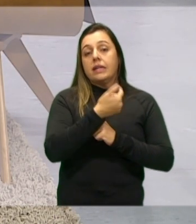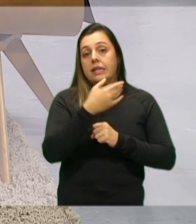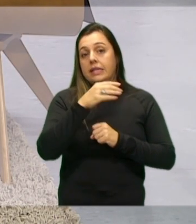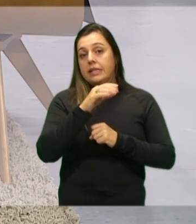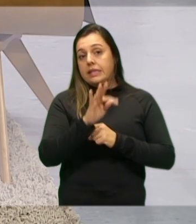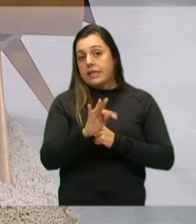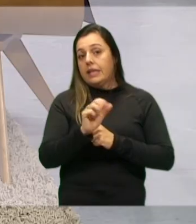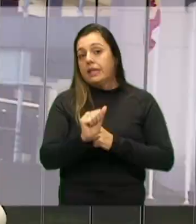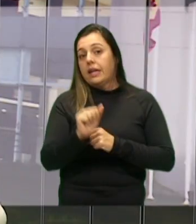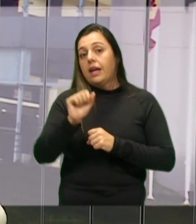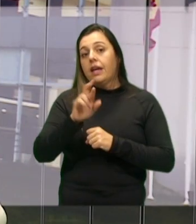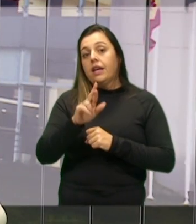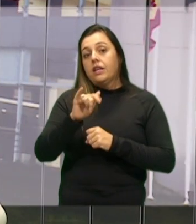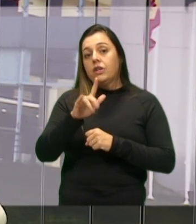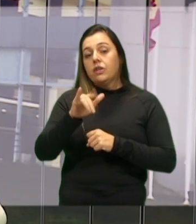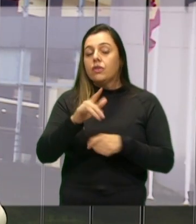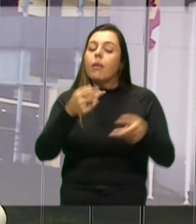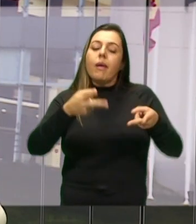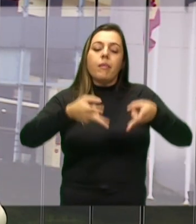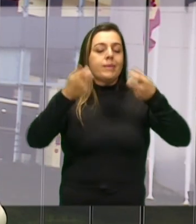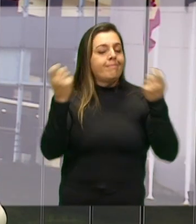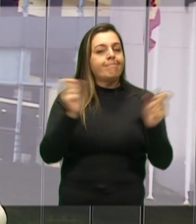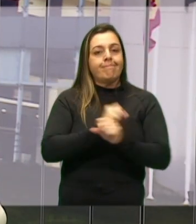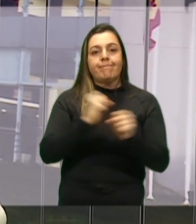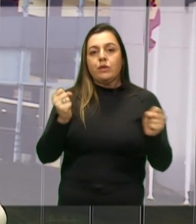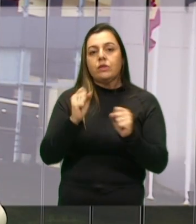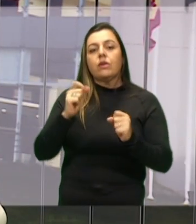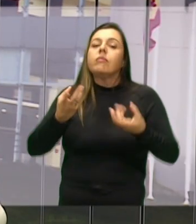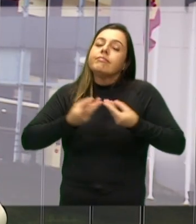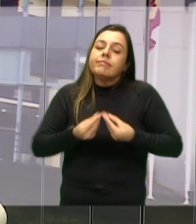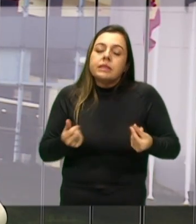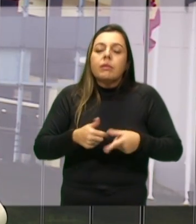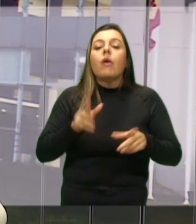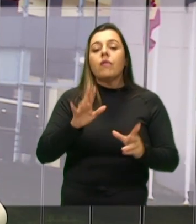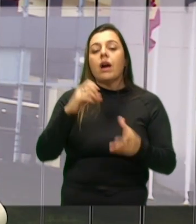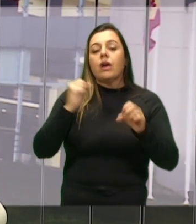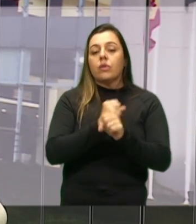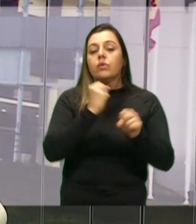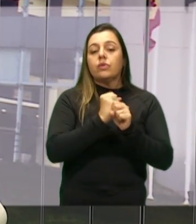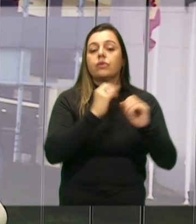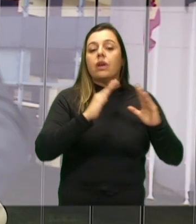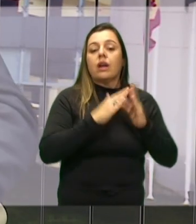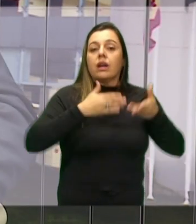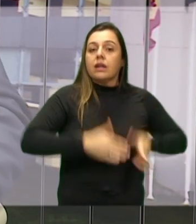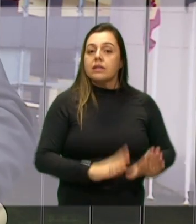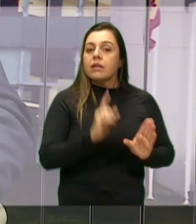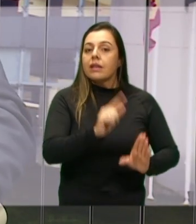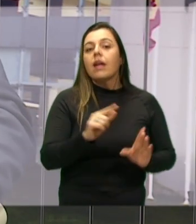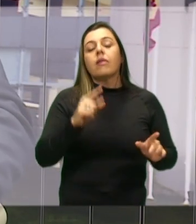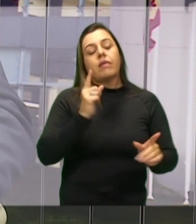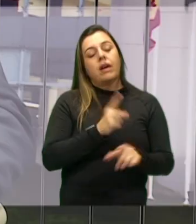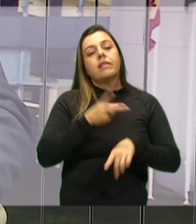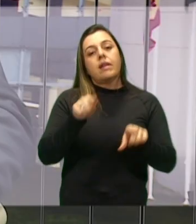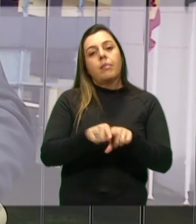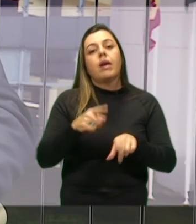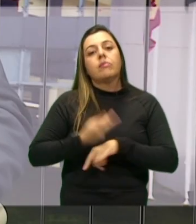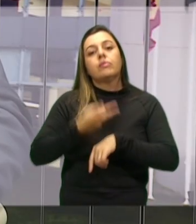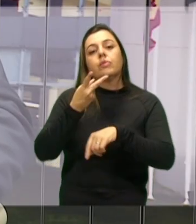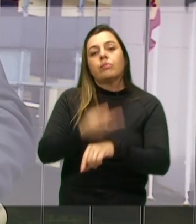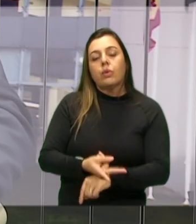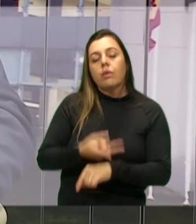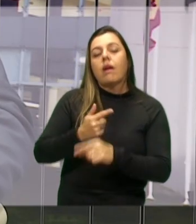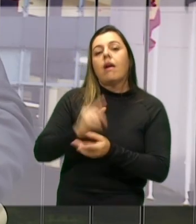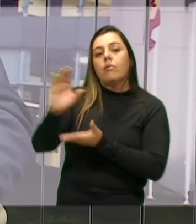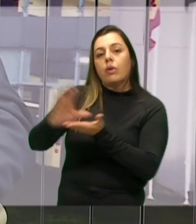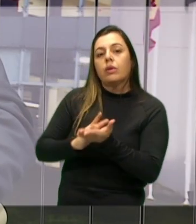importante. Mas o governo percebeu que não era possível, se sensibilizou, vai construir a maternidade e vai continuar também buscando recursos para a